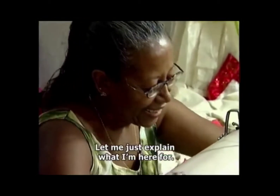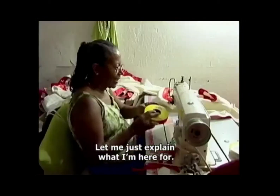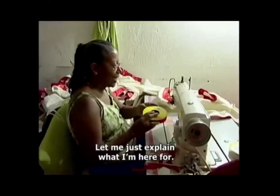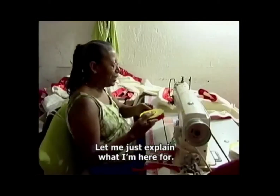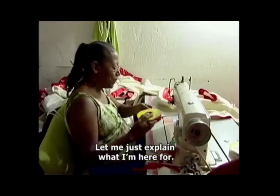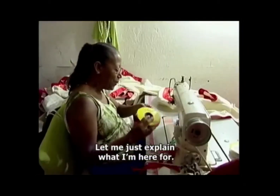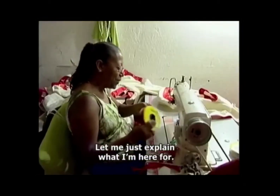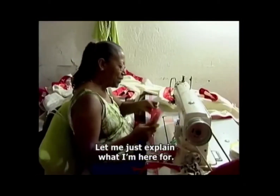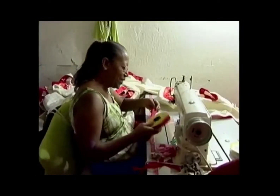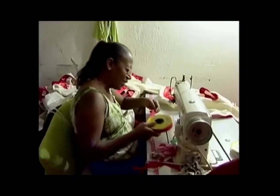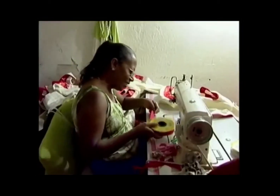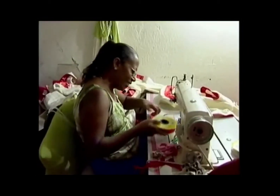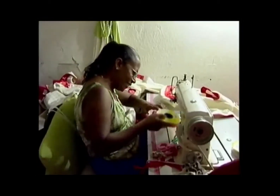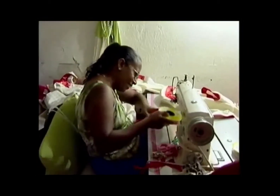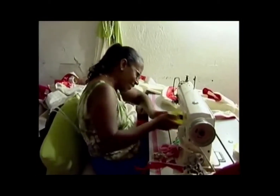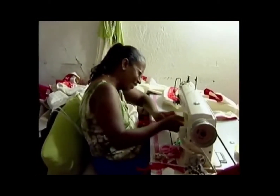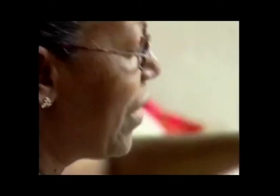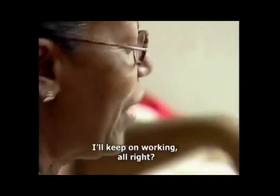vim fazer aqui.